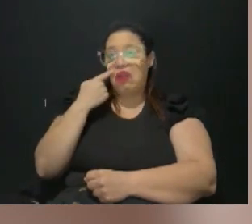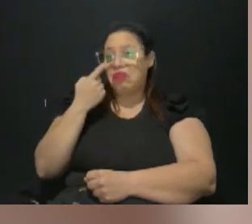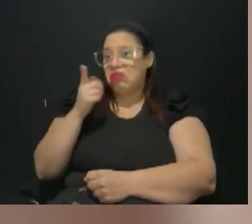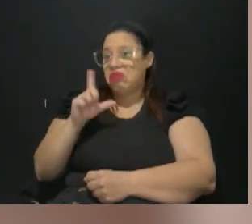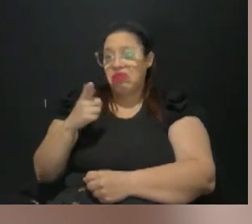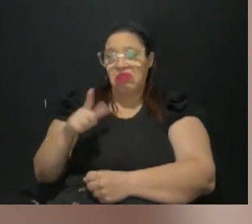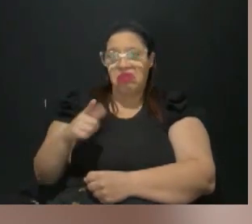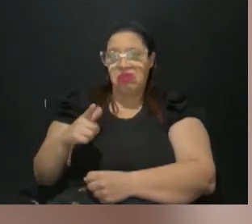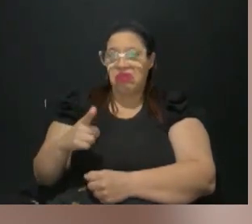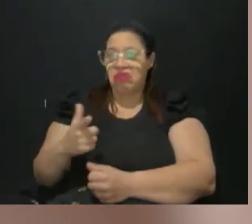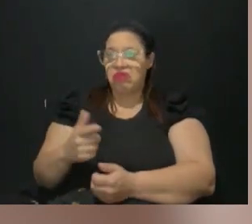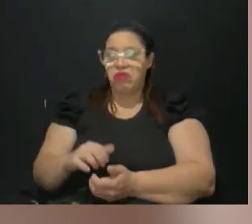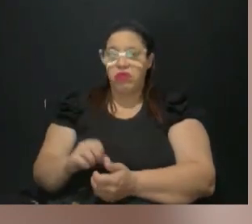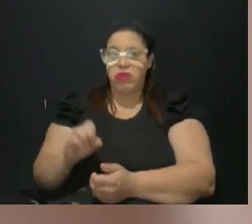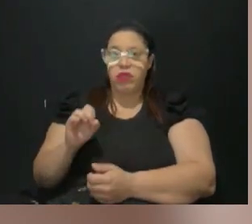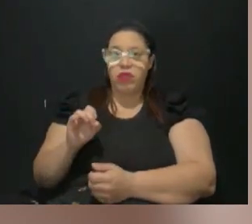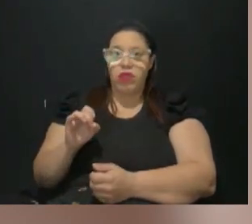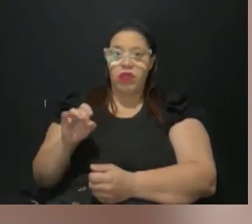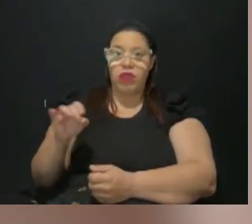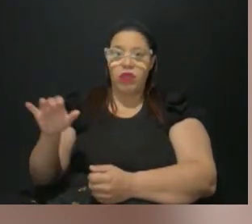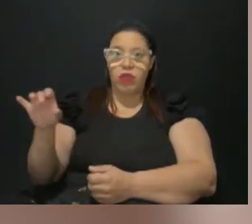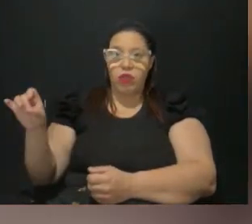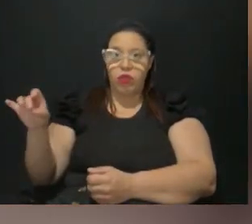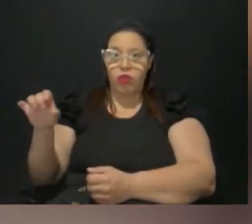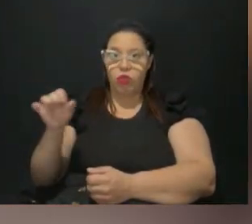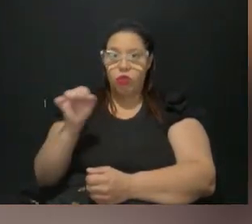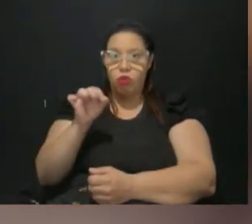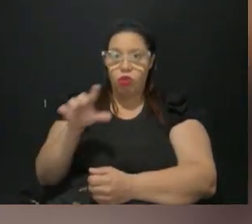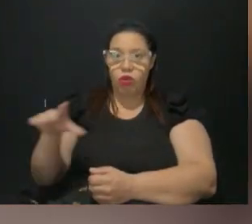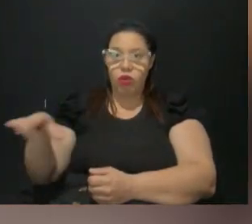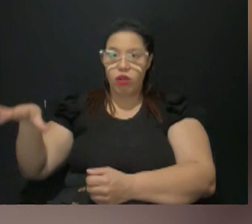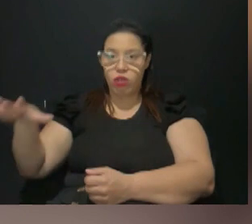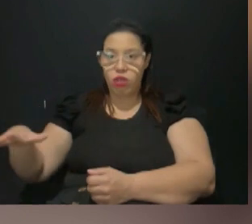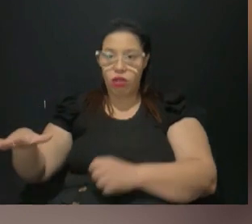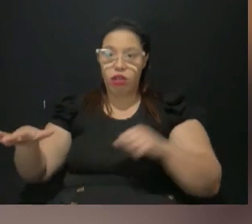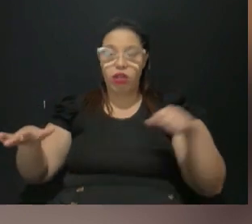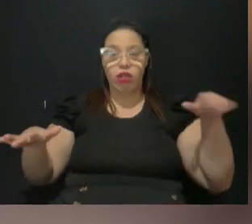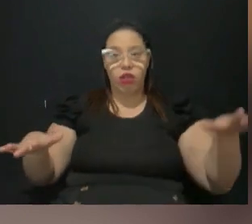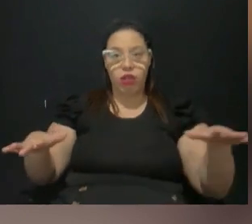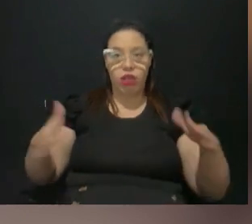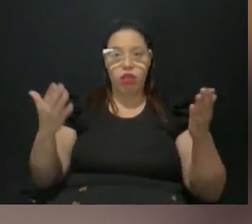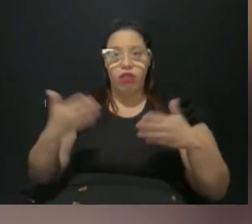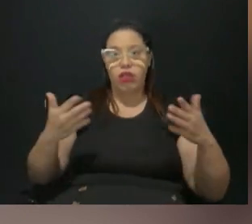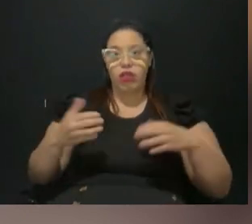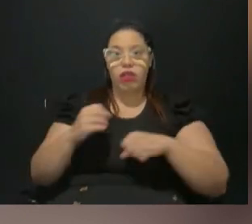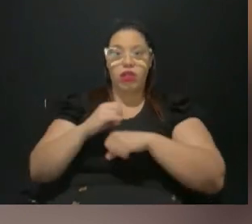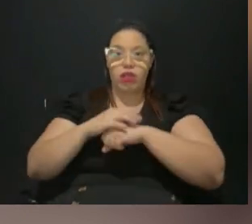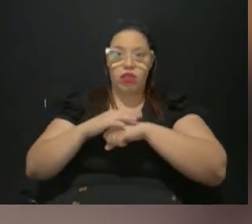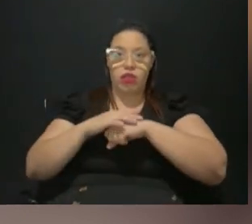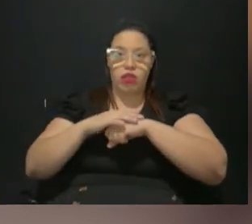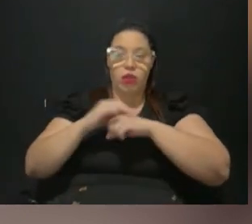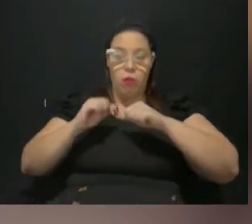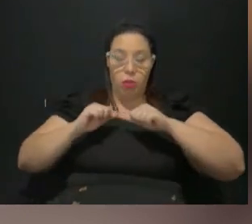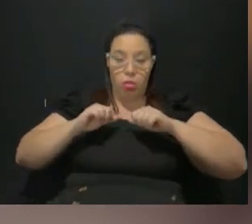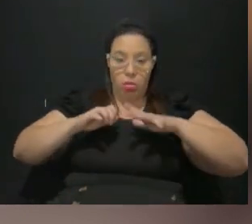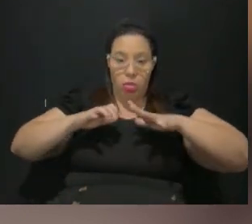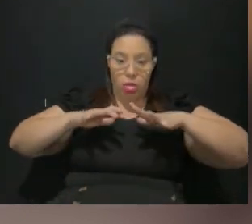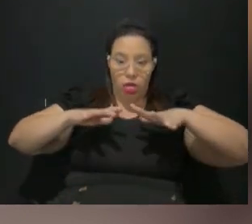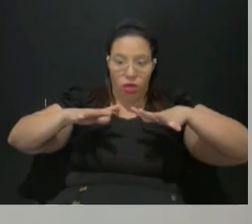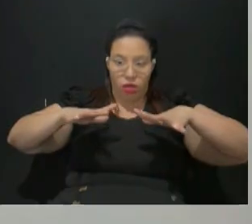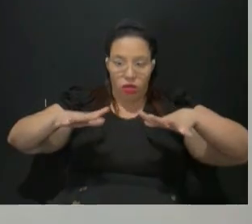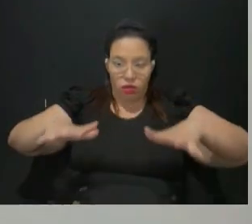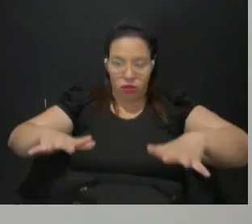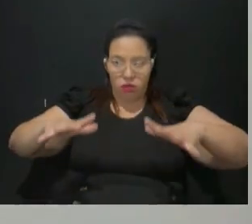até então, né? Até então a gente via surtos localizados, regiões localizadas, mas agora a doença parece que está um pouco saindo